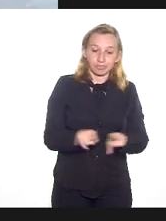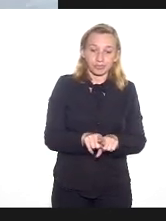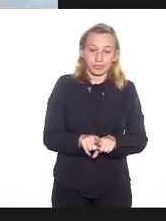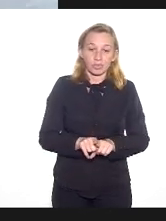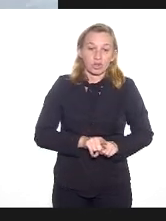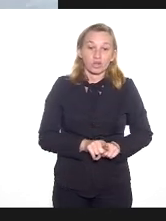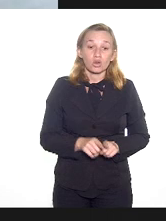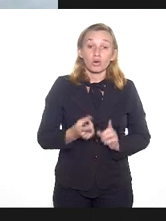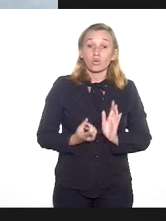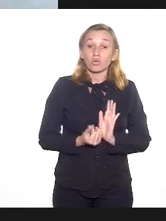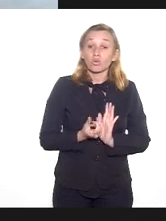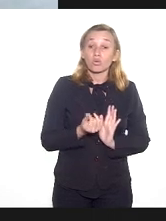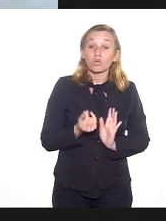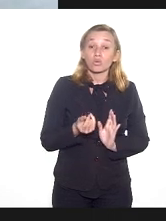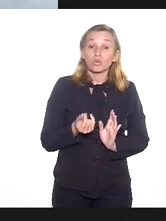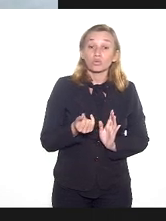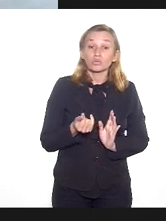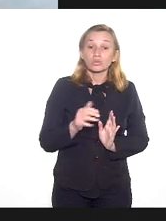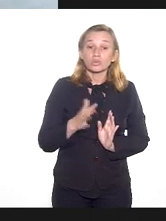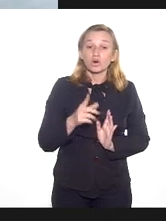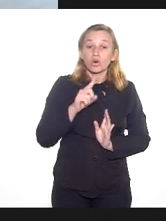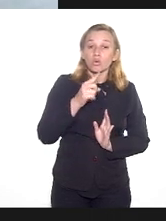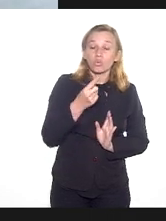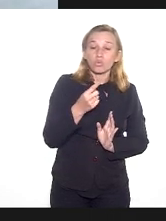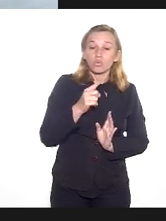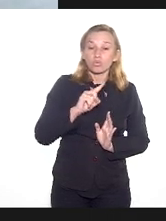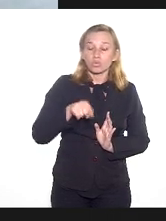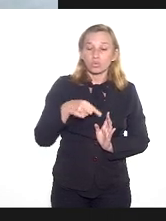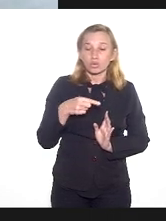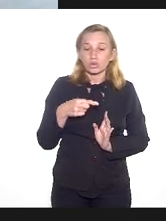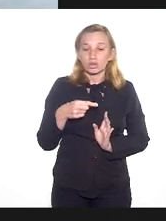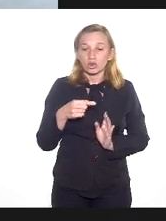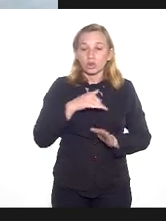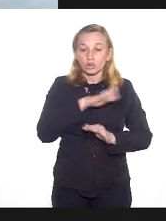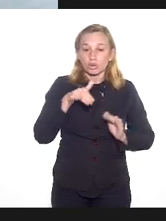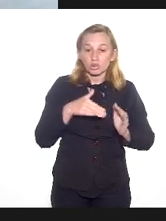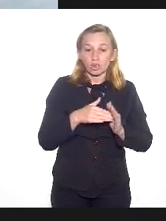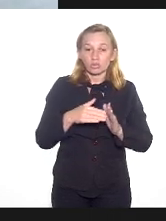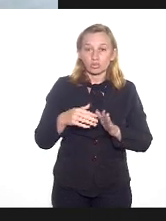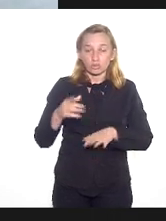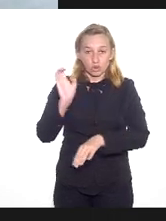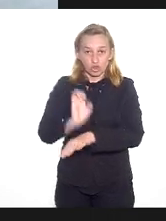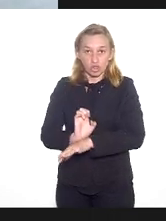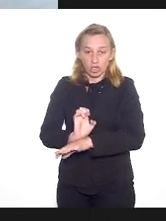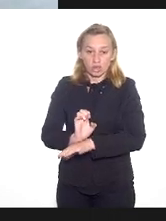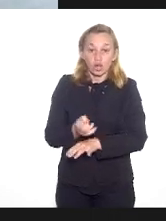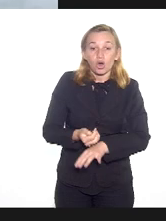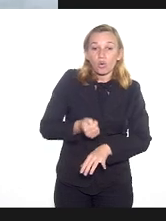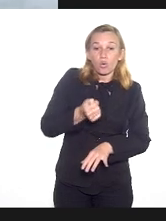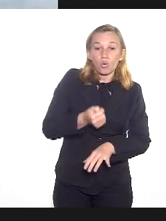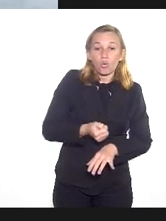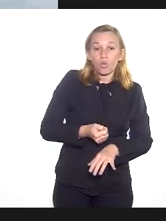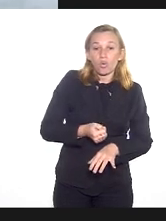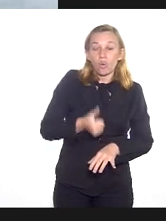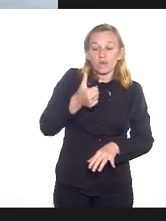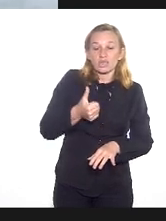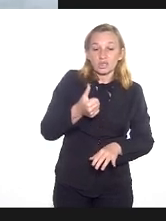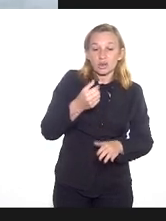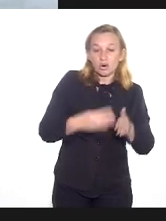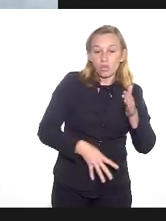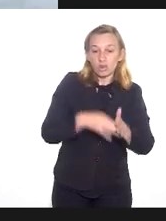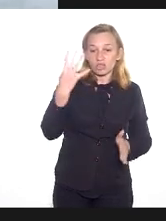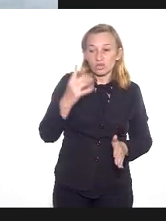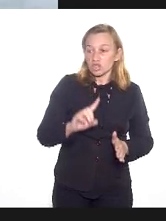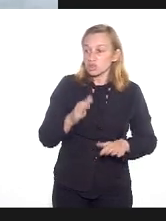custo previdenciário é próximo de 1/3 do custo total do Estado, quase 4 vezes o custo de qualquer